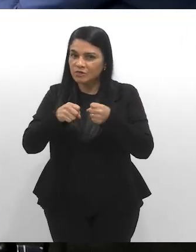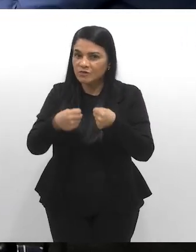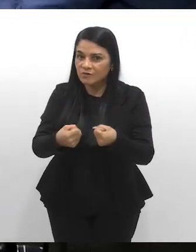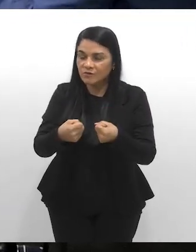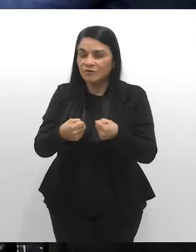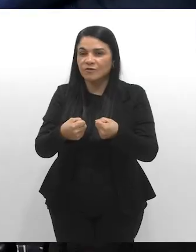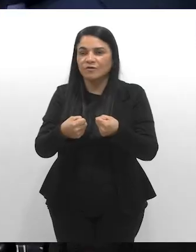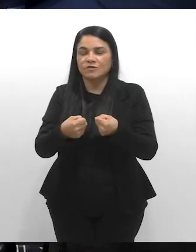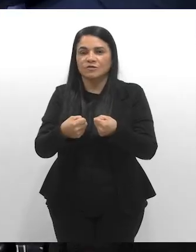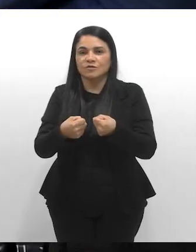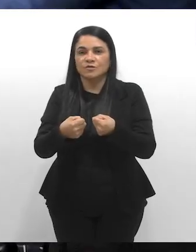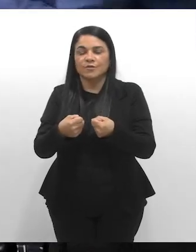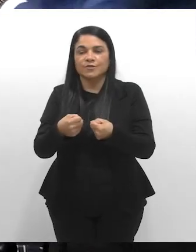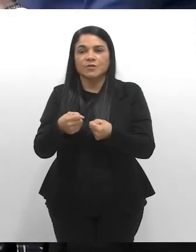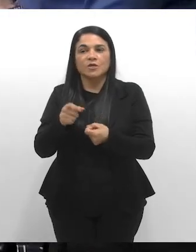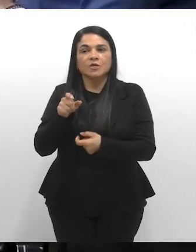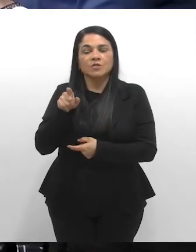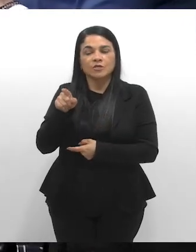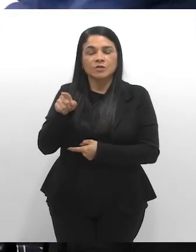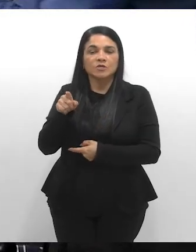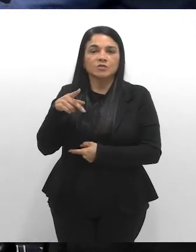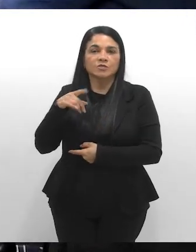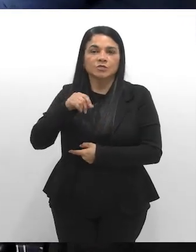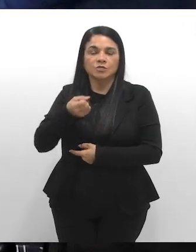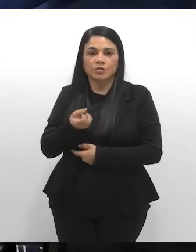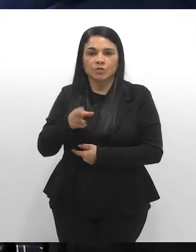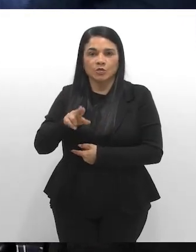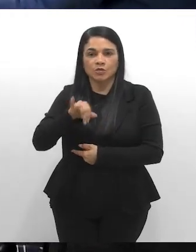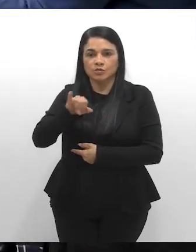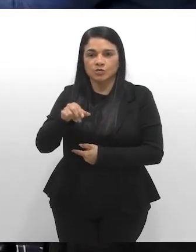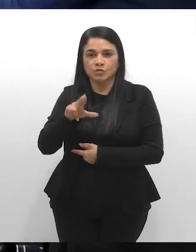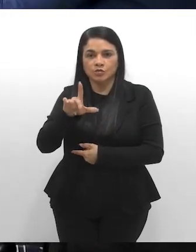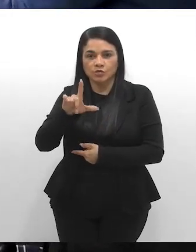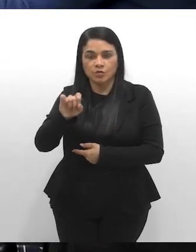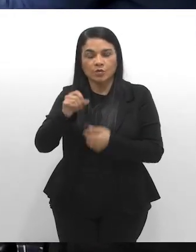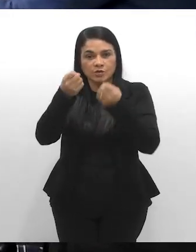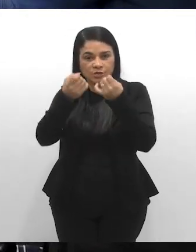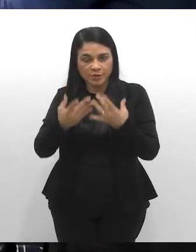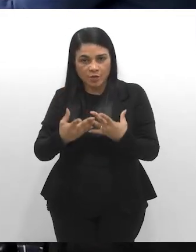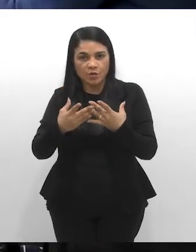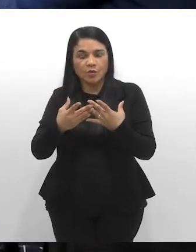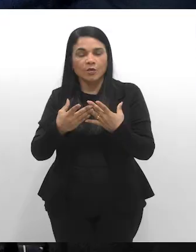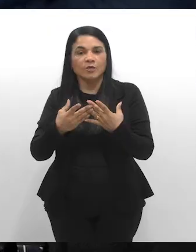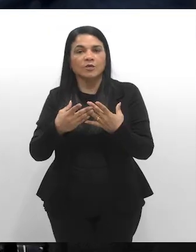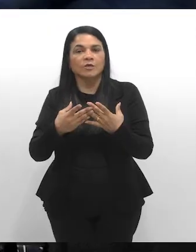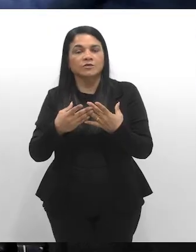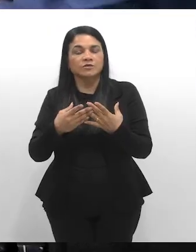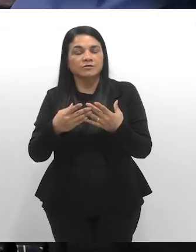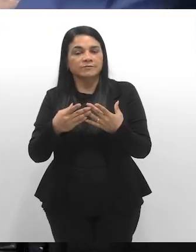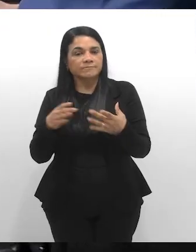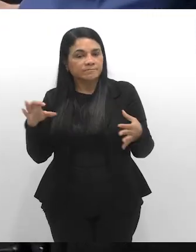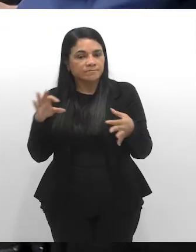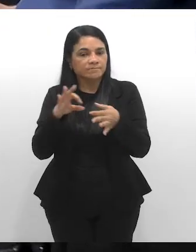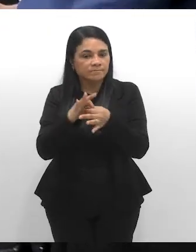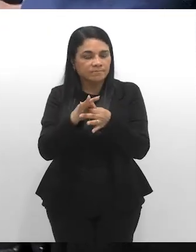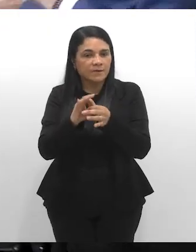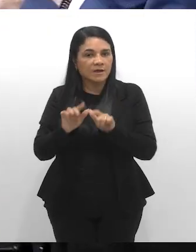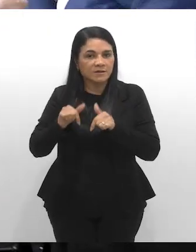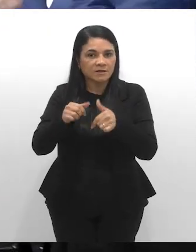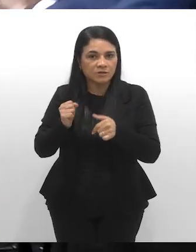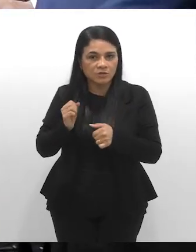do esforço, por exemplo, do que disse o doutor Júlio, de tentar aglutinar as iniciativas e construir uma